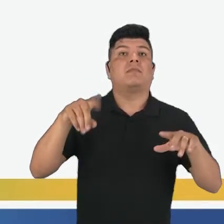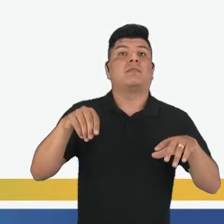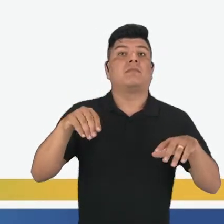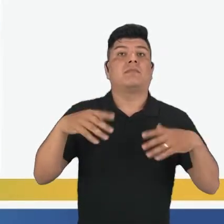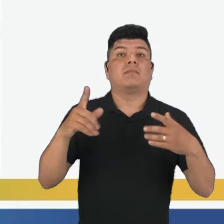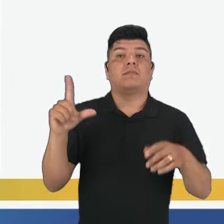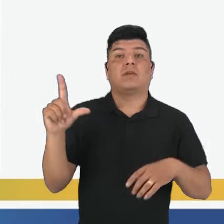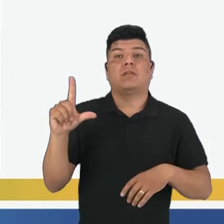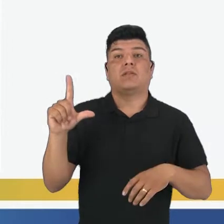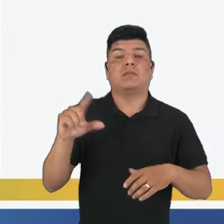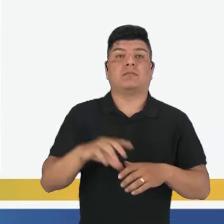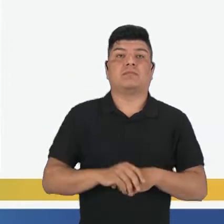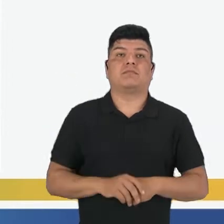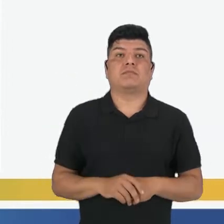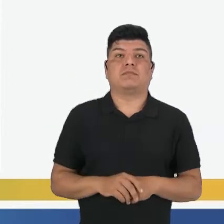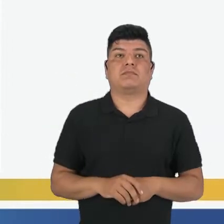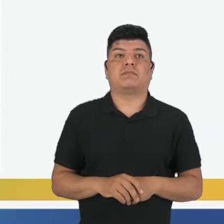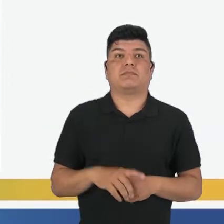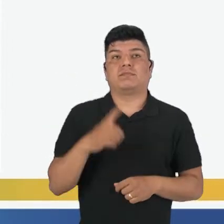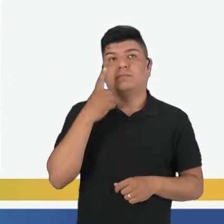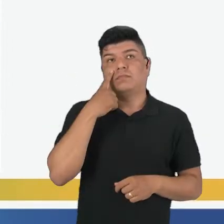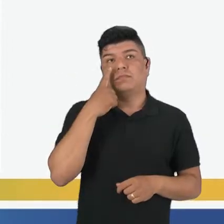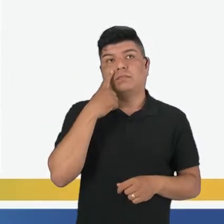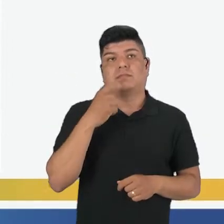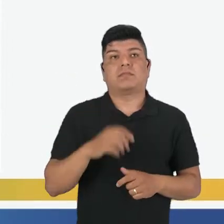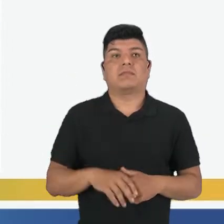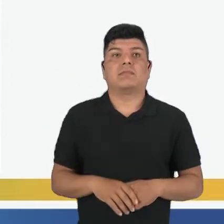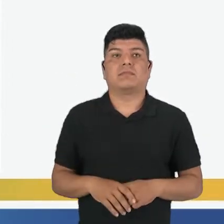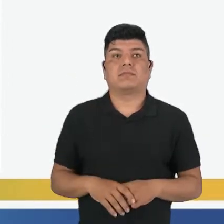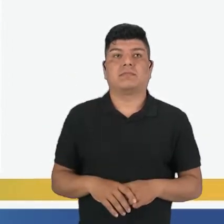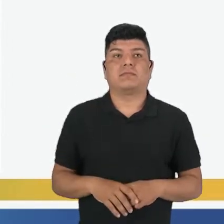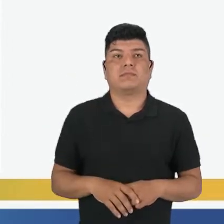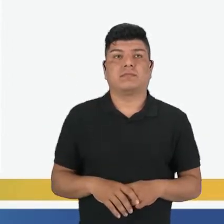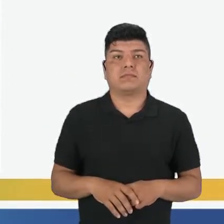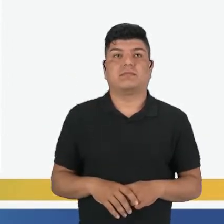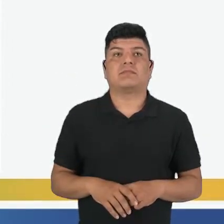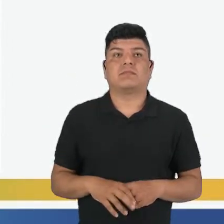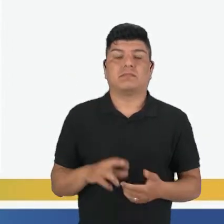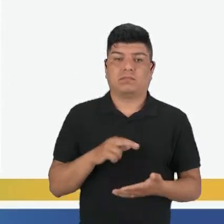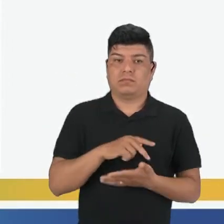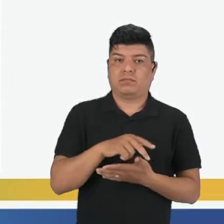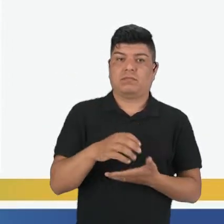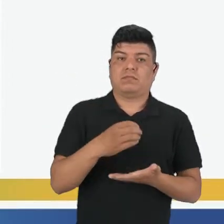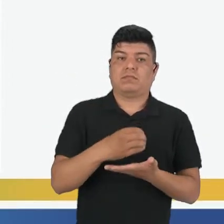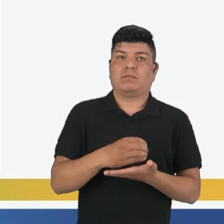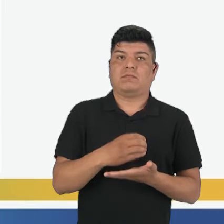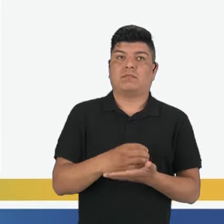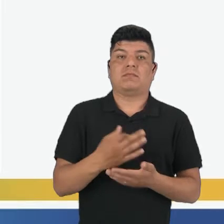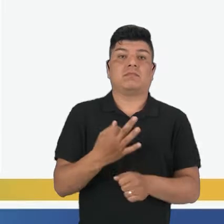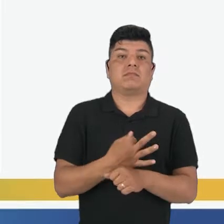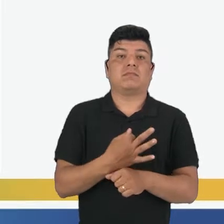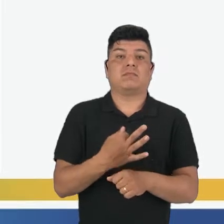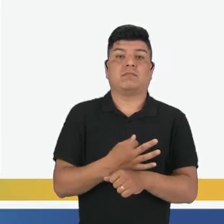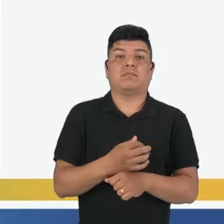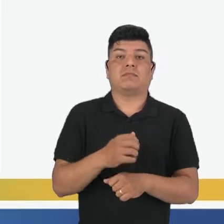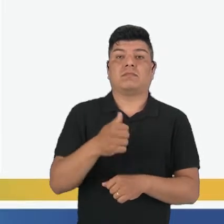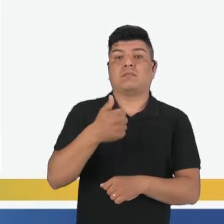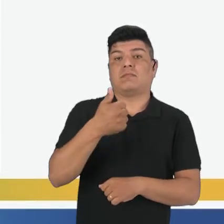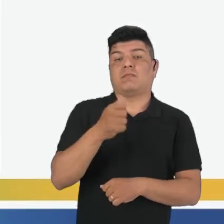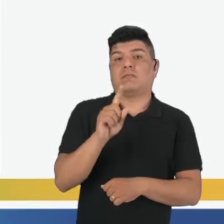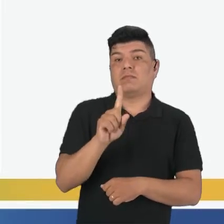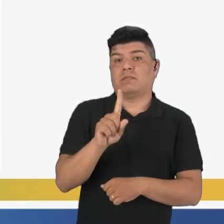o litro. Veja bem aí, nós temos vários recipientes e ele tem capacidade para 1 litro, mas